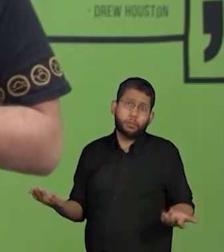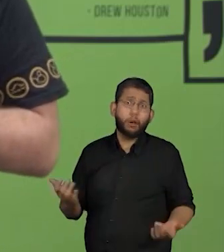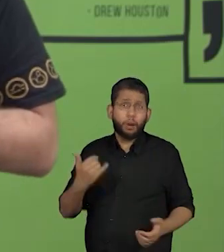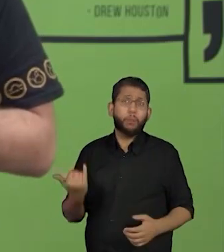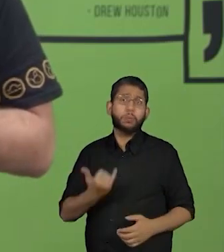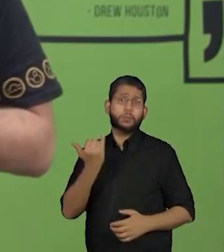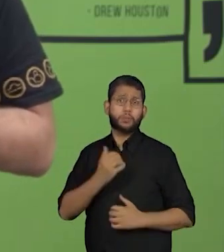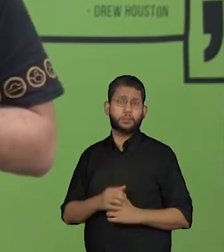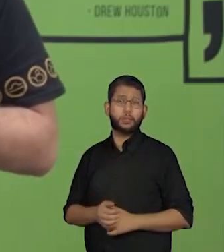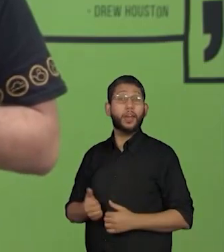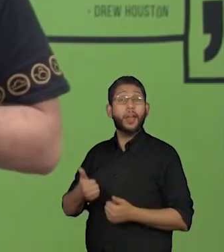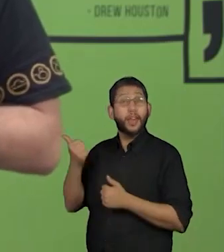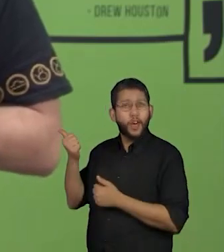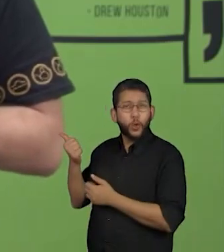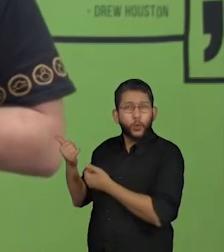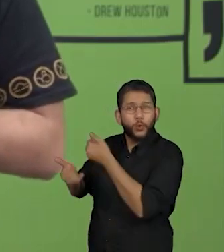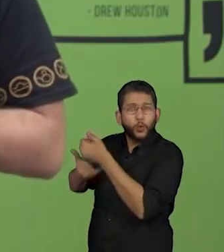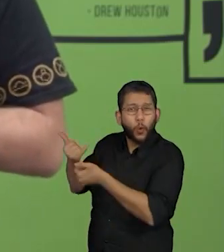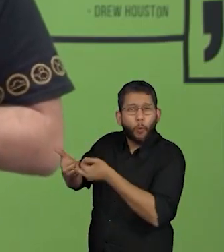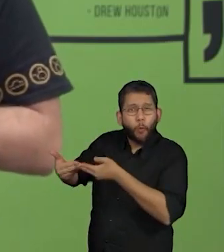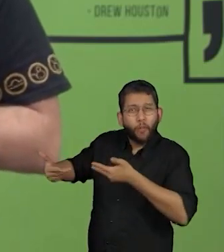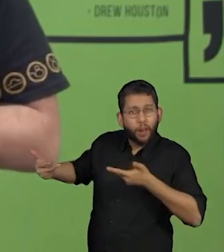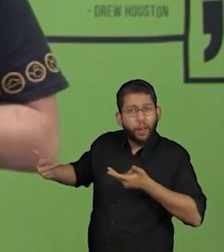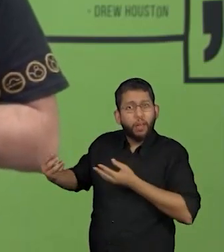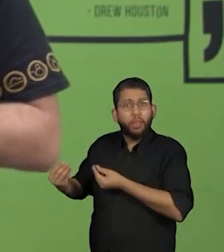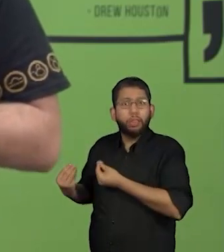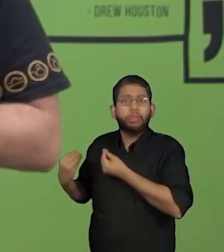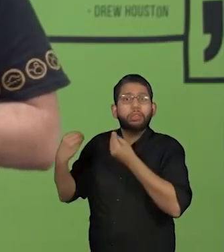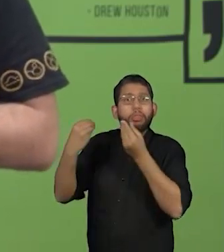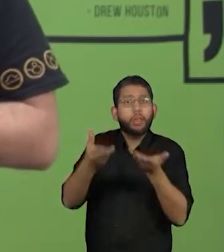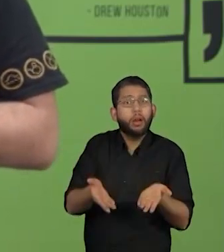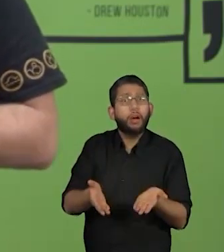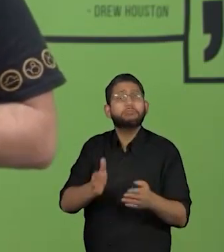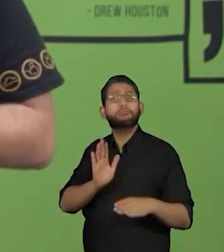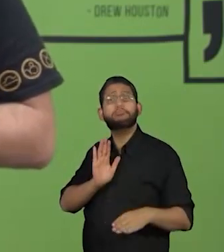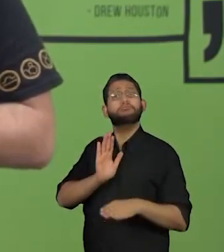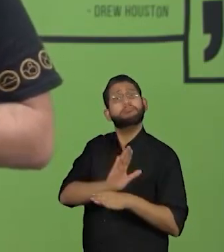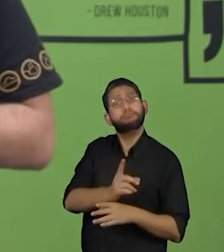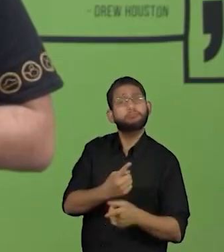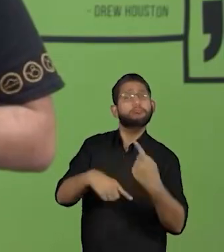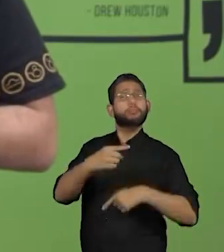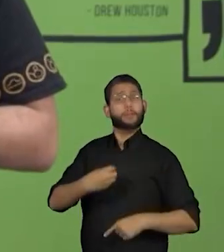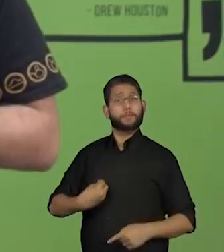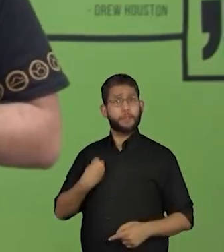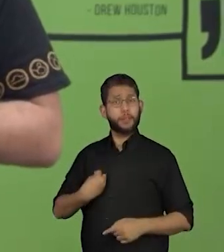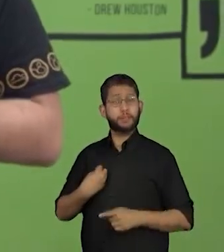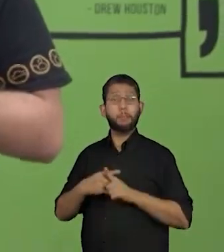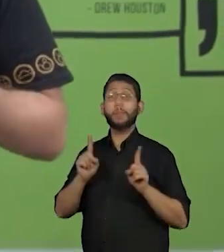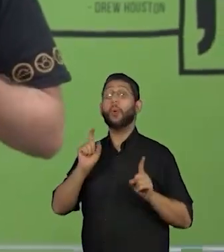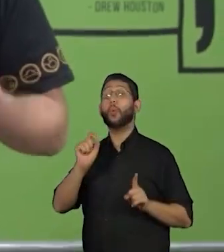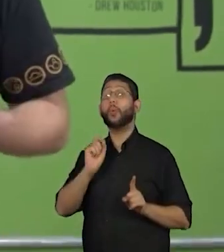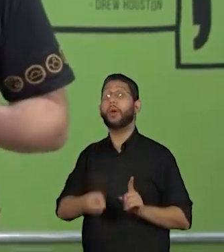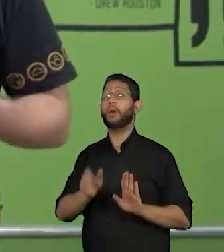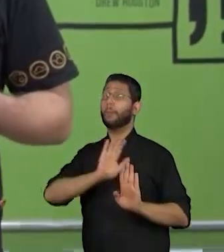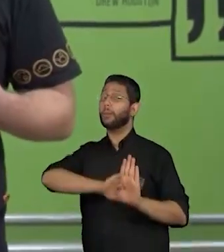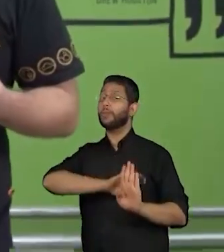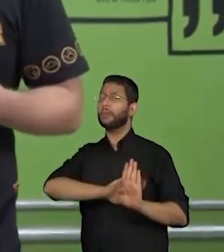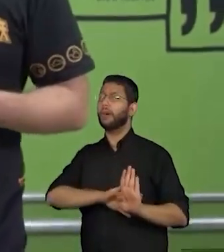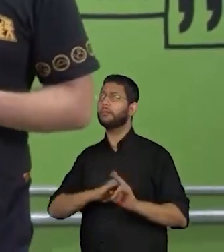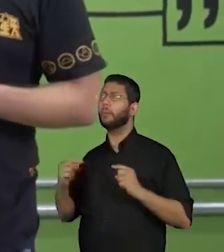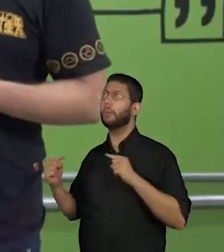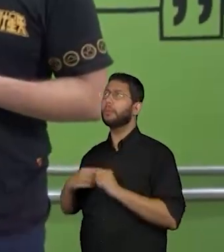muitos desses jogos, inclusive, foram inspirados, eles são inspirados justamente na vida